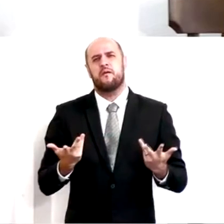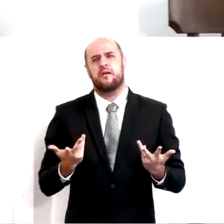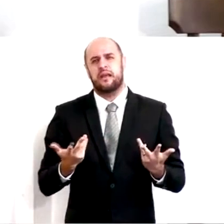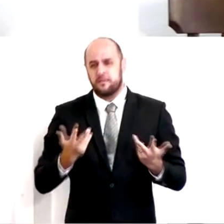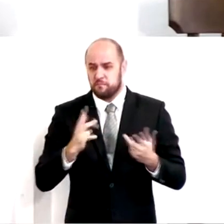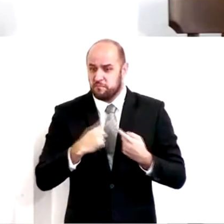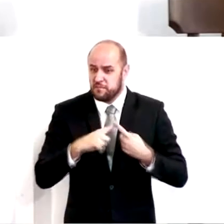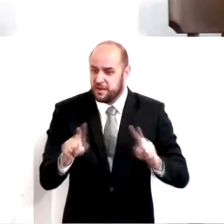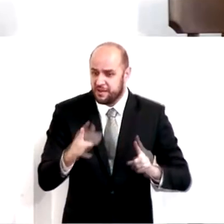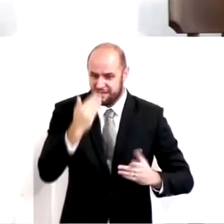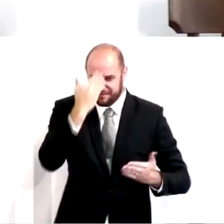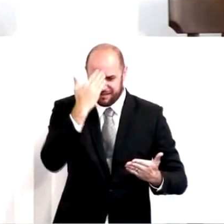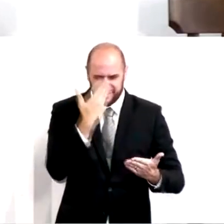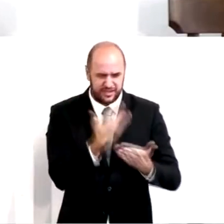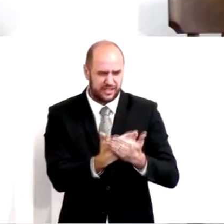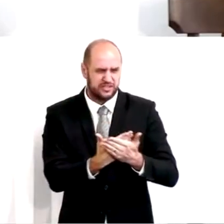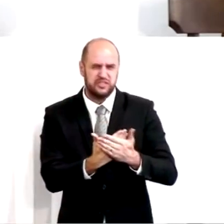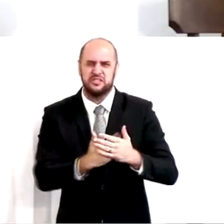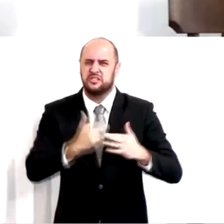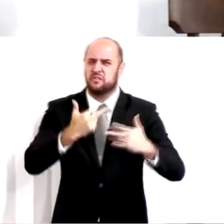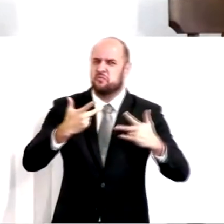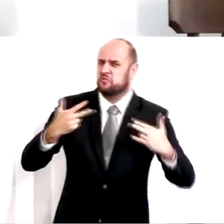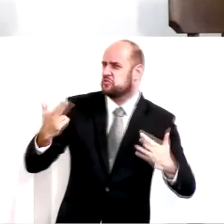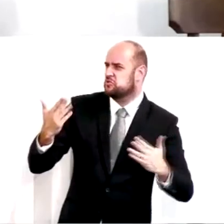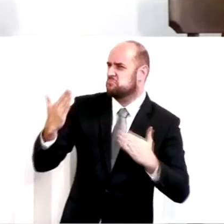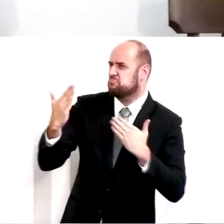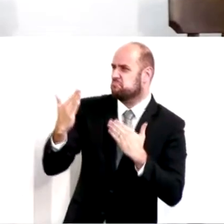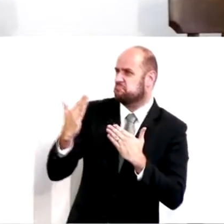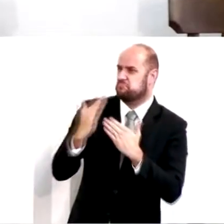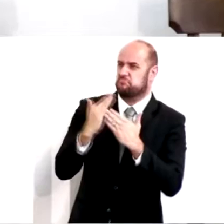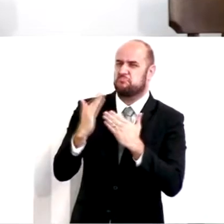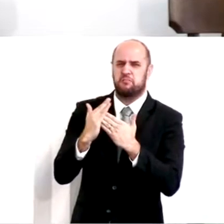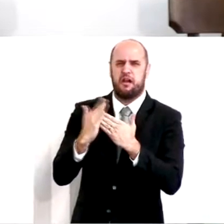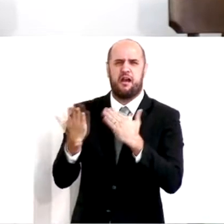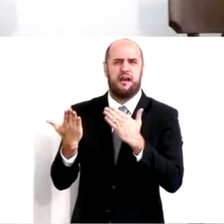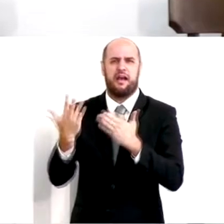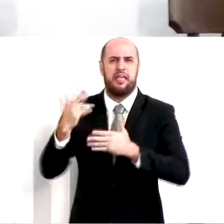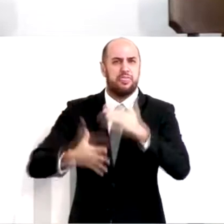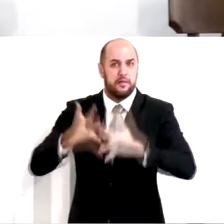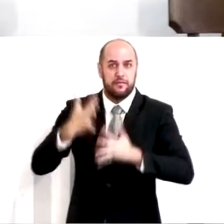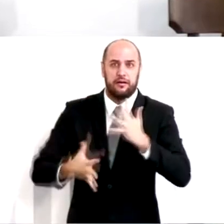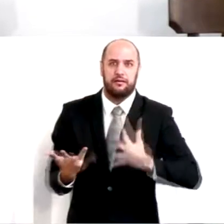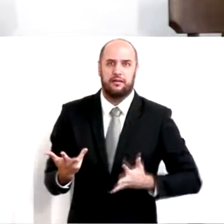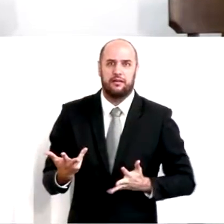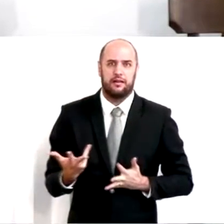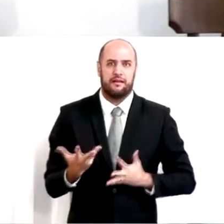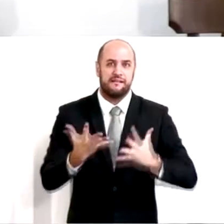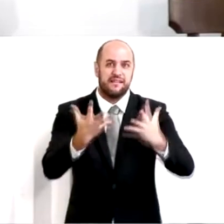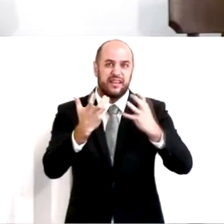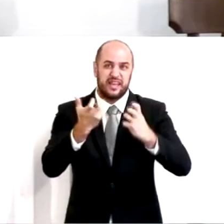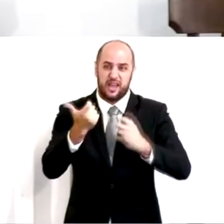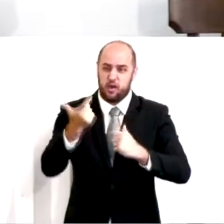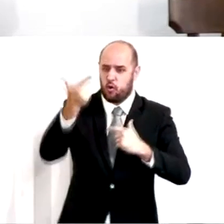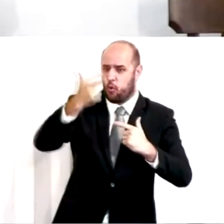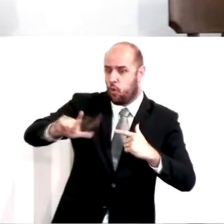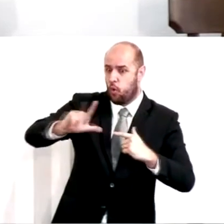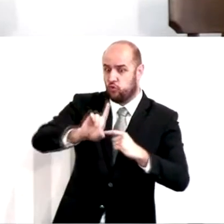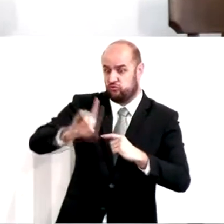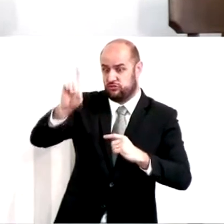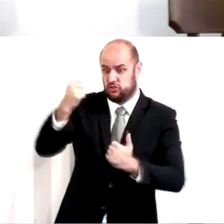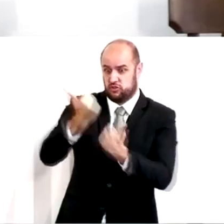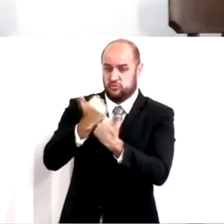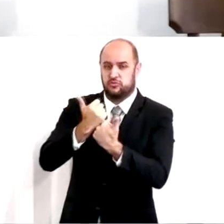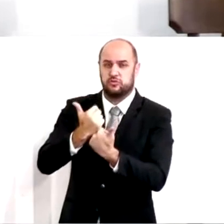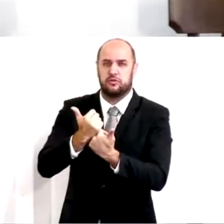em intermediadores que não podem fazer nada, no mínimo nós teríamos de dizer: e é para isso que